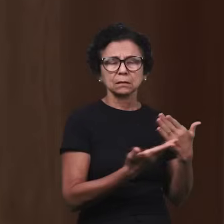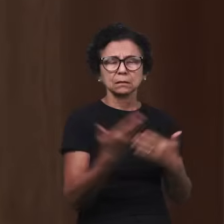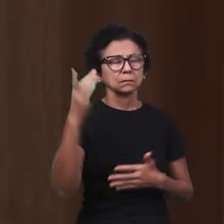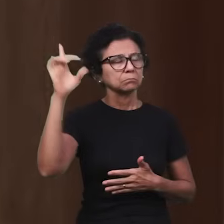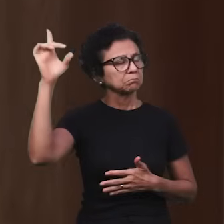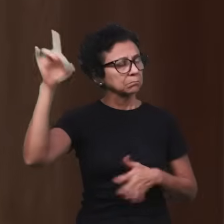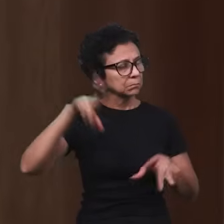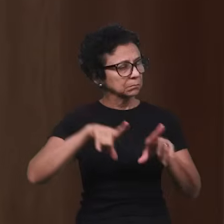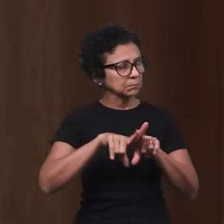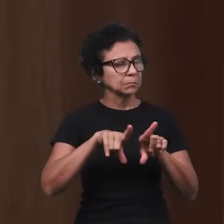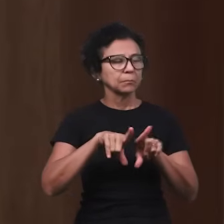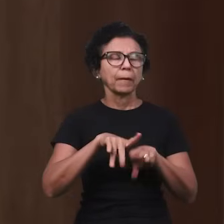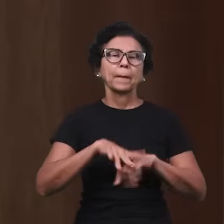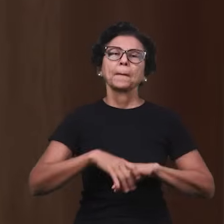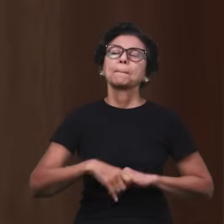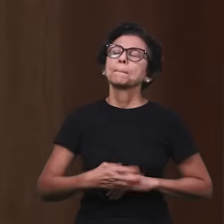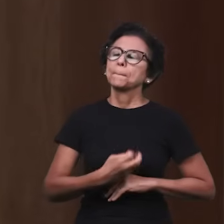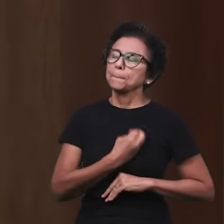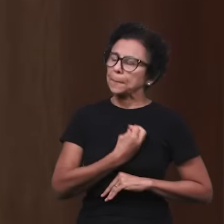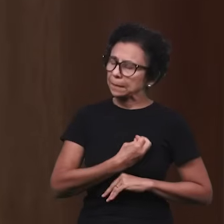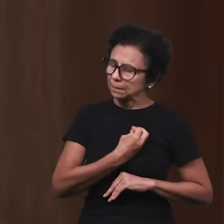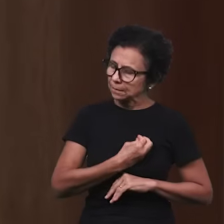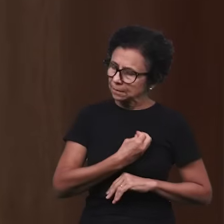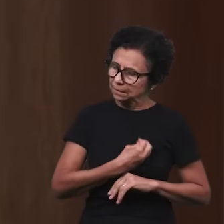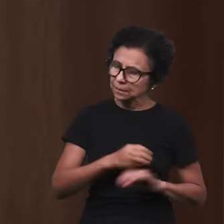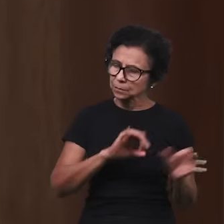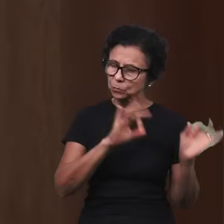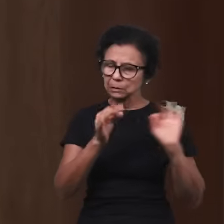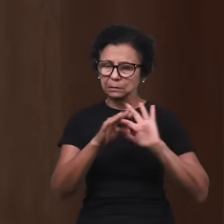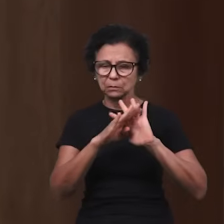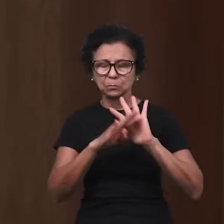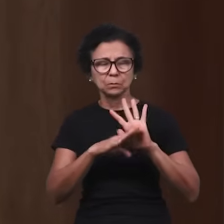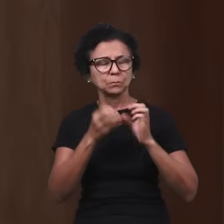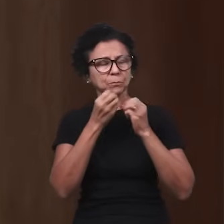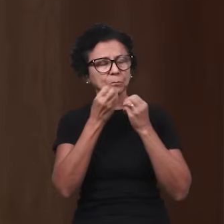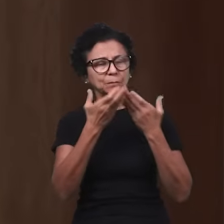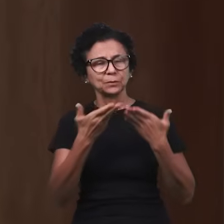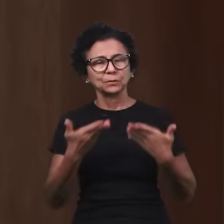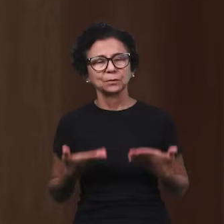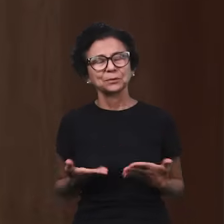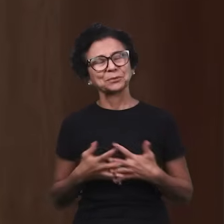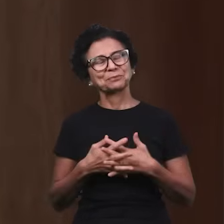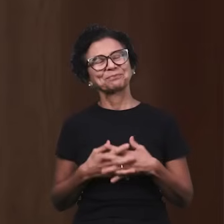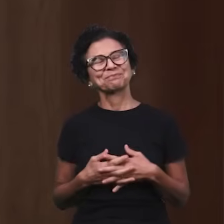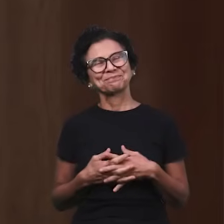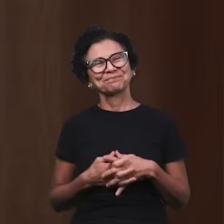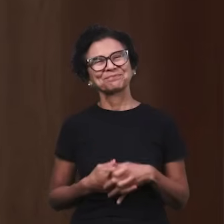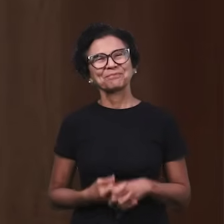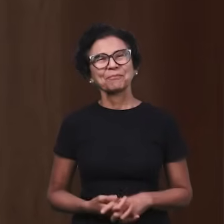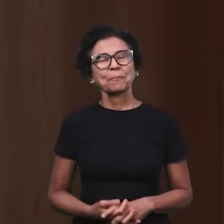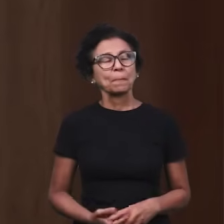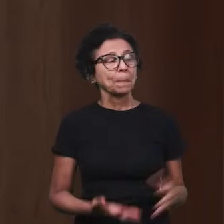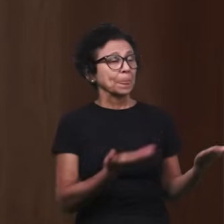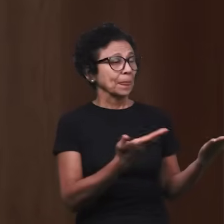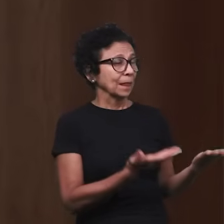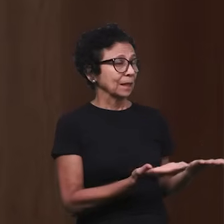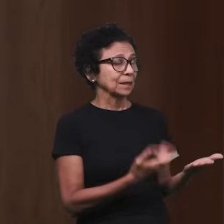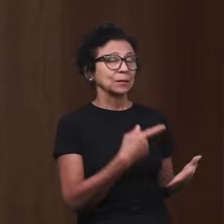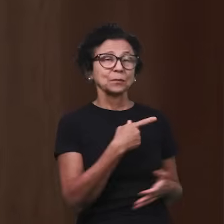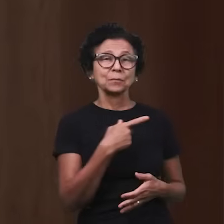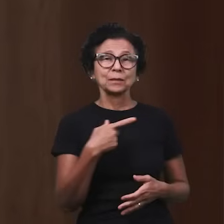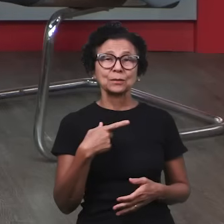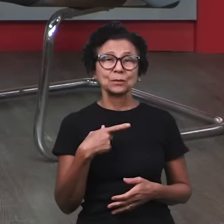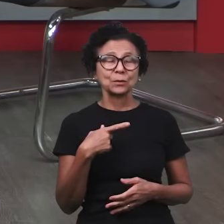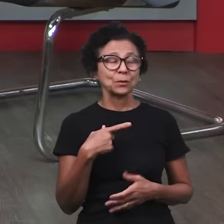de Deus também, que participam dos nossos programas, são sempre muito bem-vindos. Estamos aqui novamente com o pastor